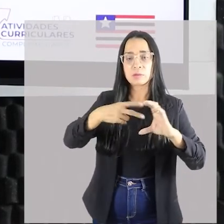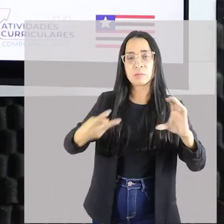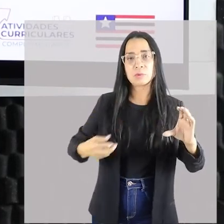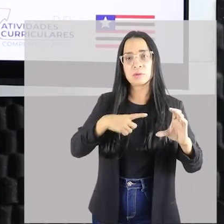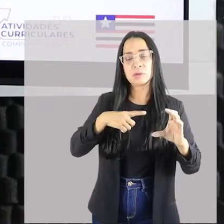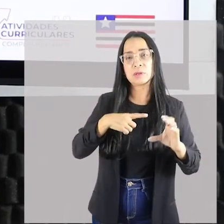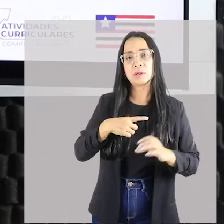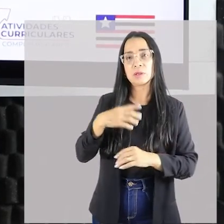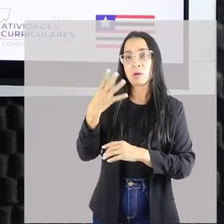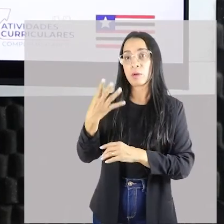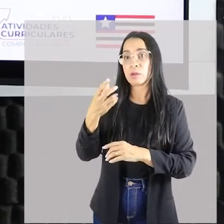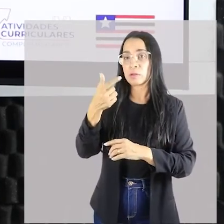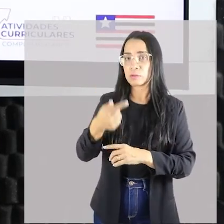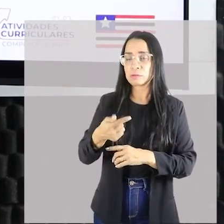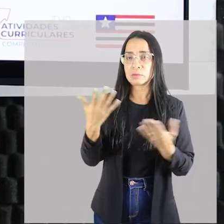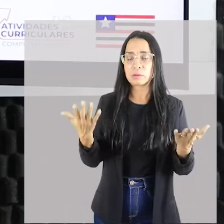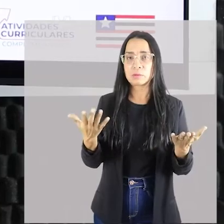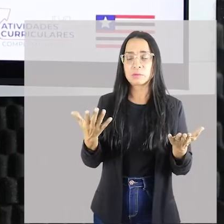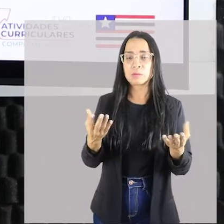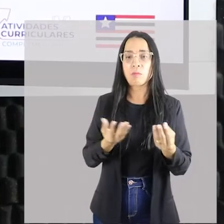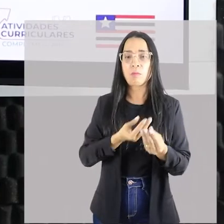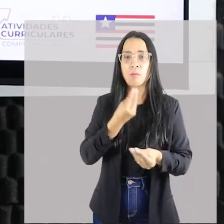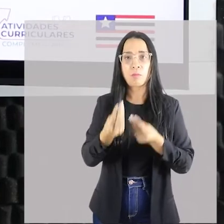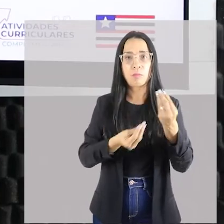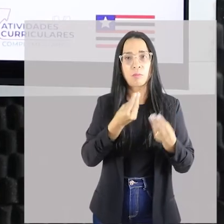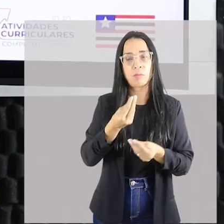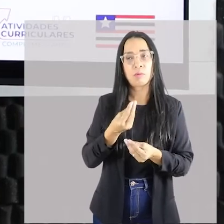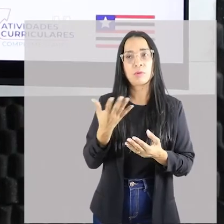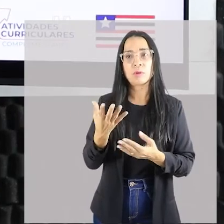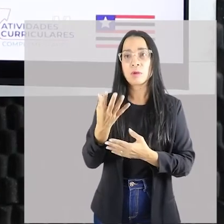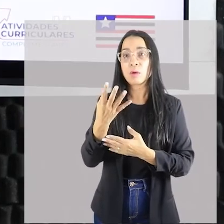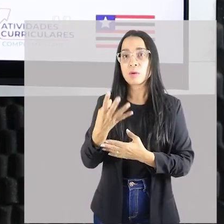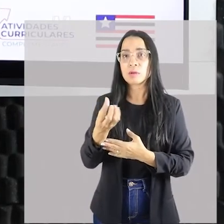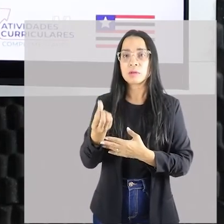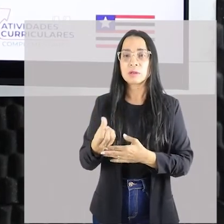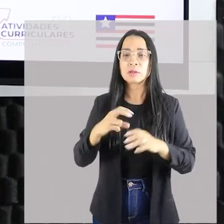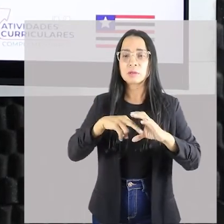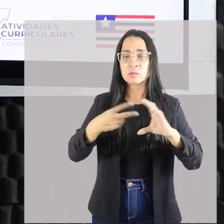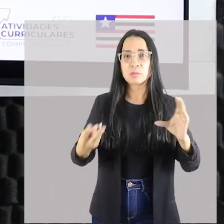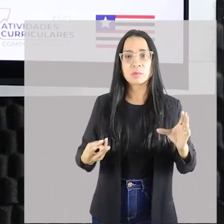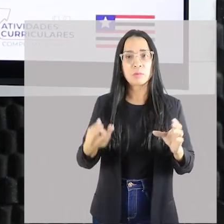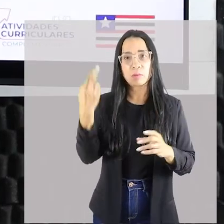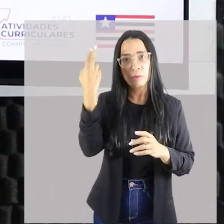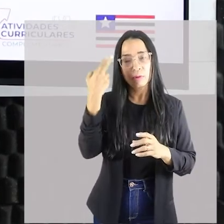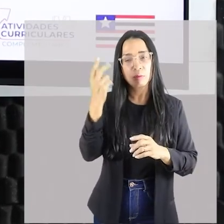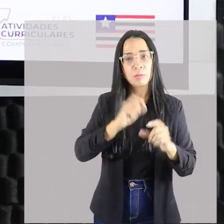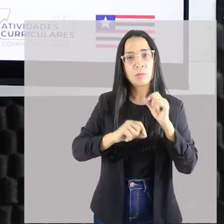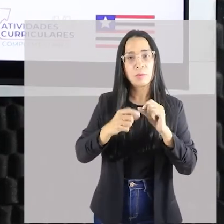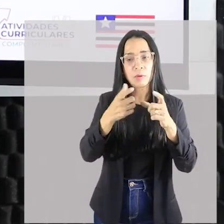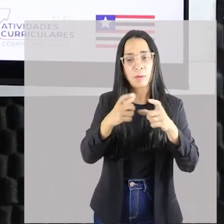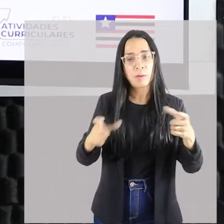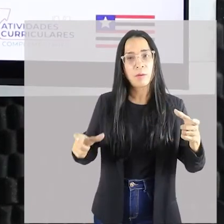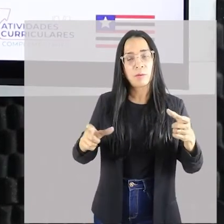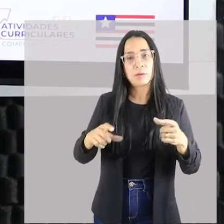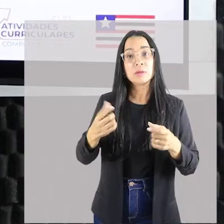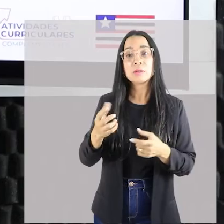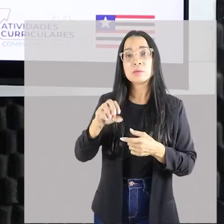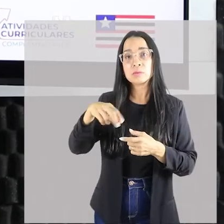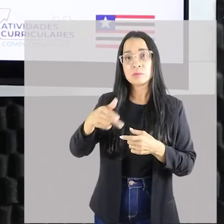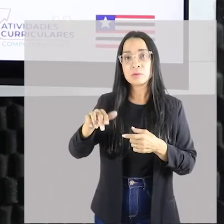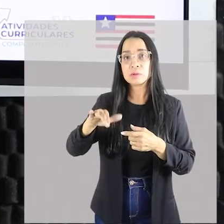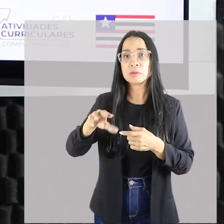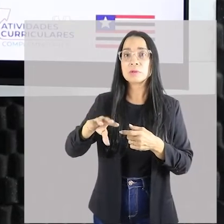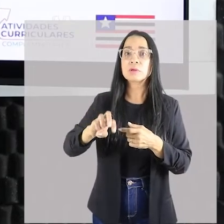vai ter 47. A condição de 46 cromossomos, ela é comum a maioria dos organismos.